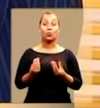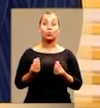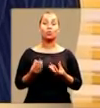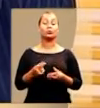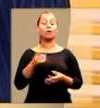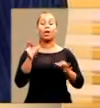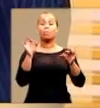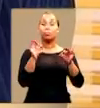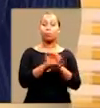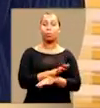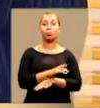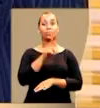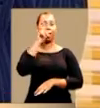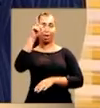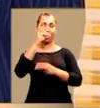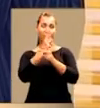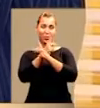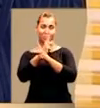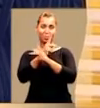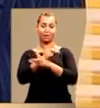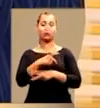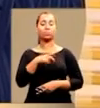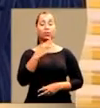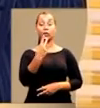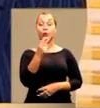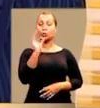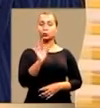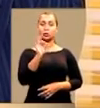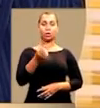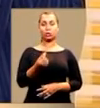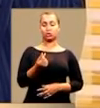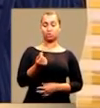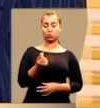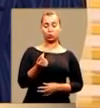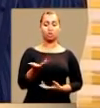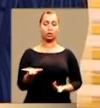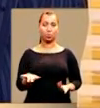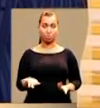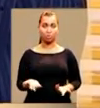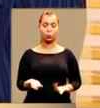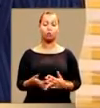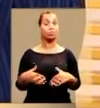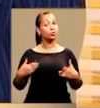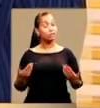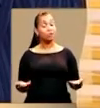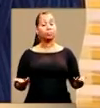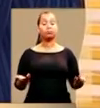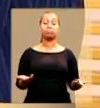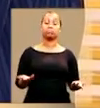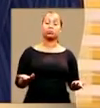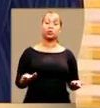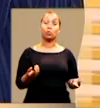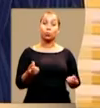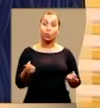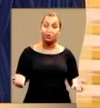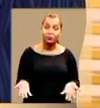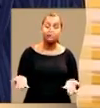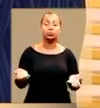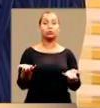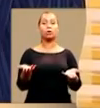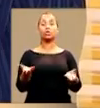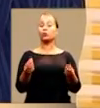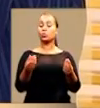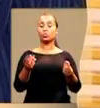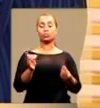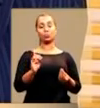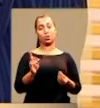está muito mais, está pronta, inteira pronta. Né? Eles têm 2% de uma cidade menor que Rio Preto. Então, assim, eu acho que o investimento não